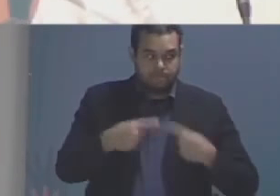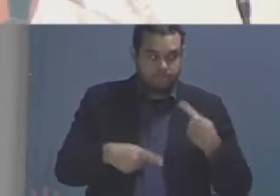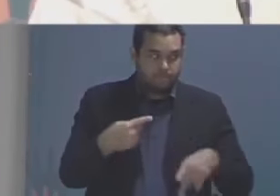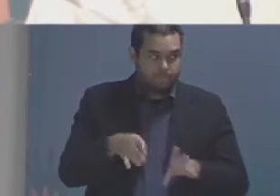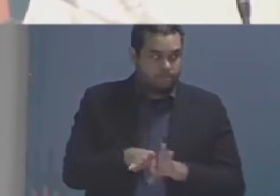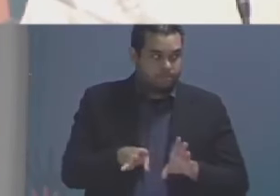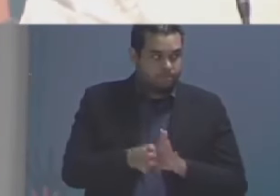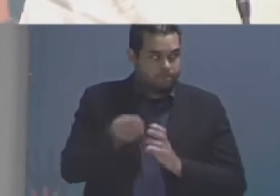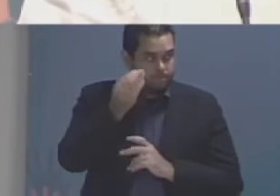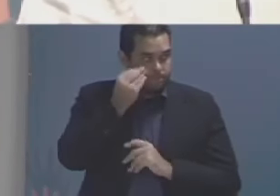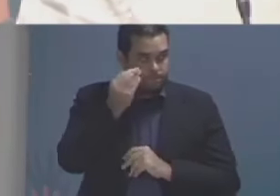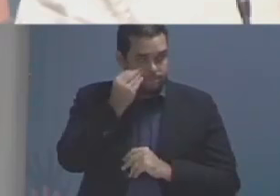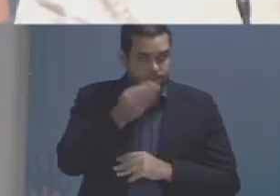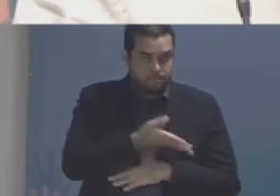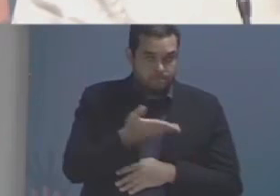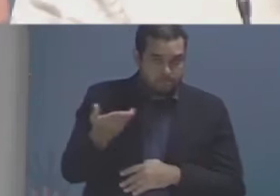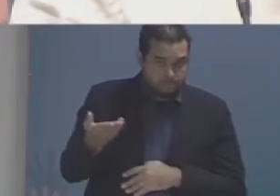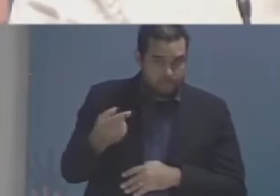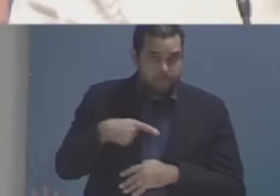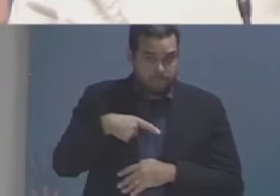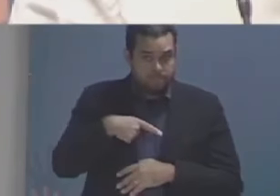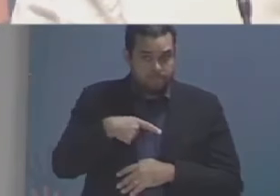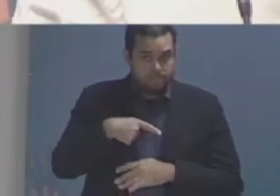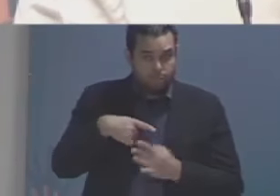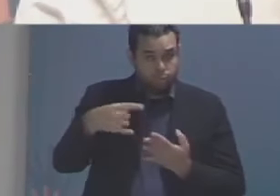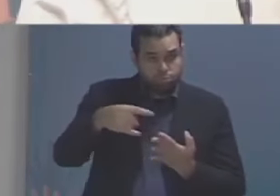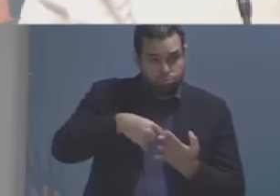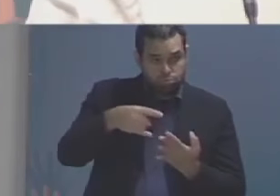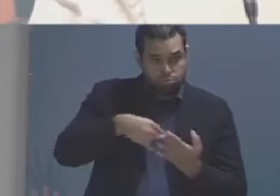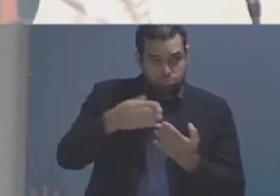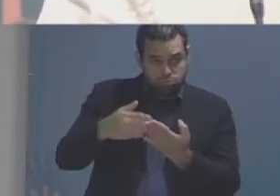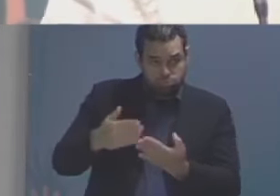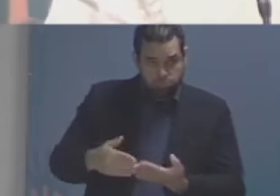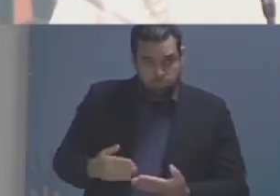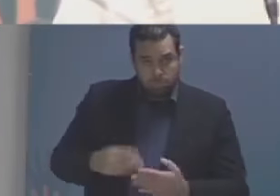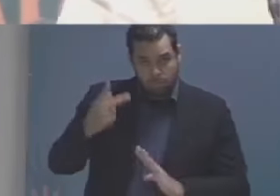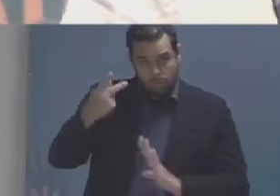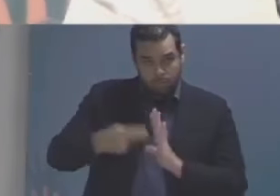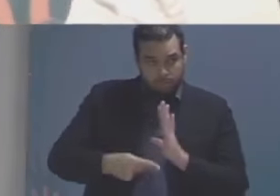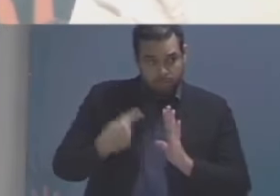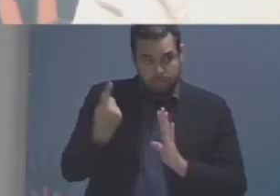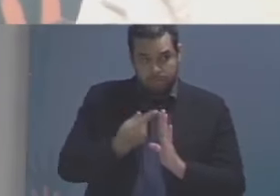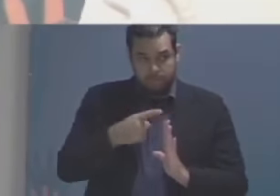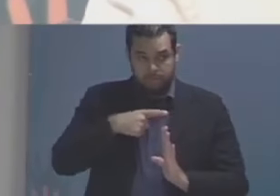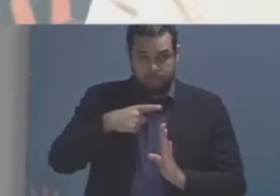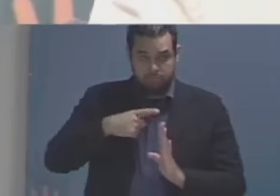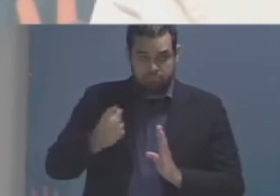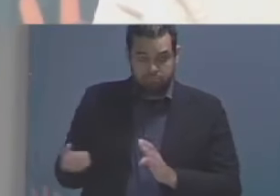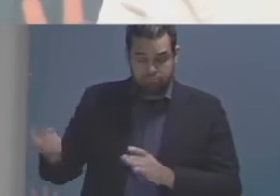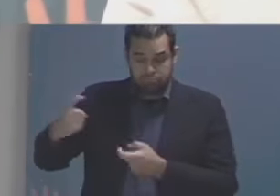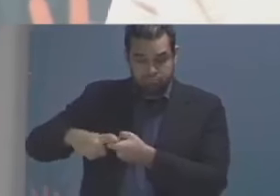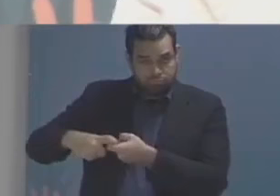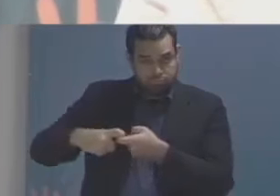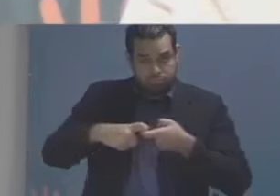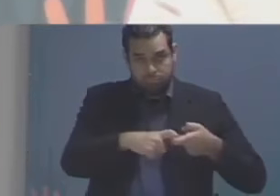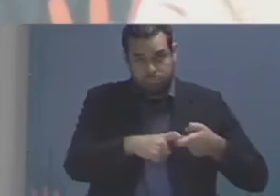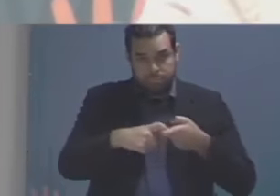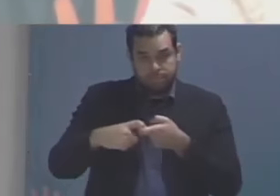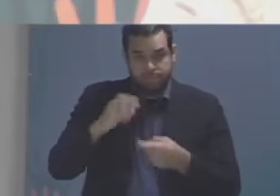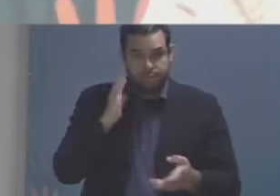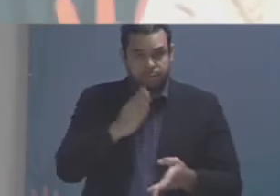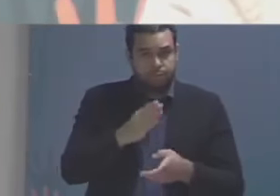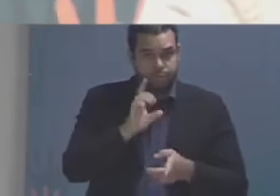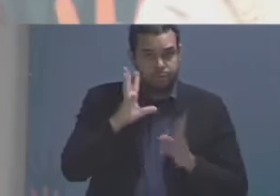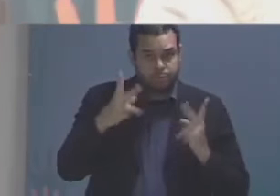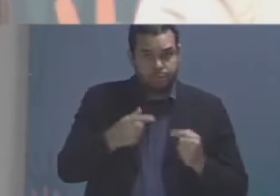das experiências. Nós temos, inclusive, um caderno dos nossos projetos em que a gente faz o link, faz a relação direta de